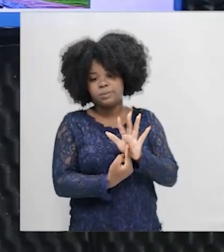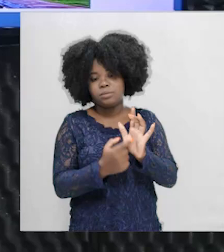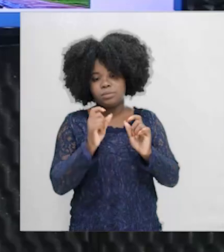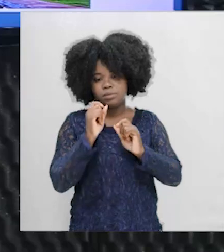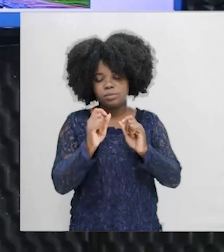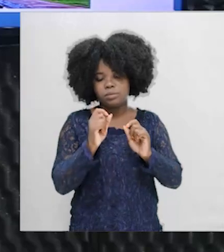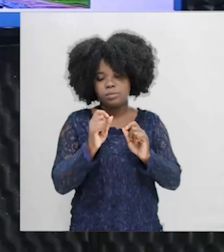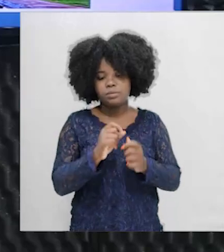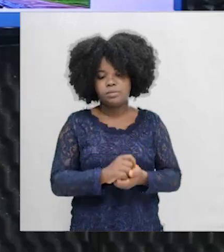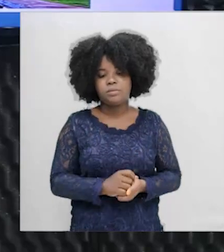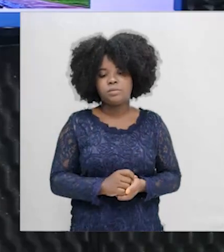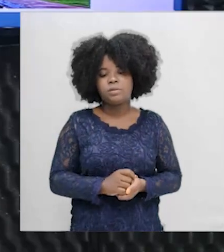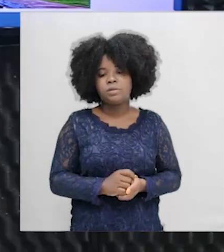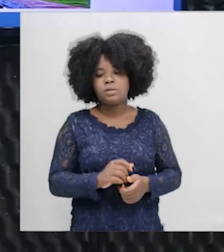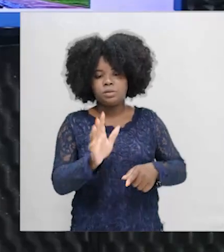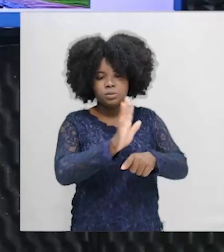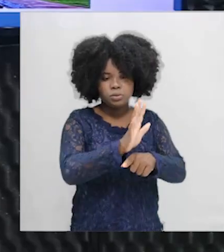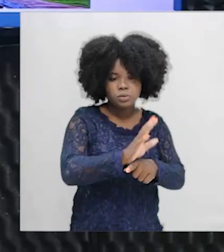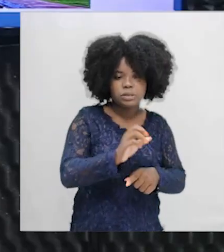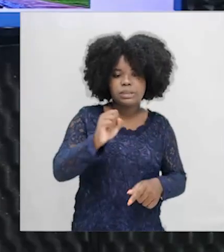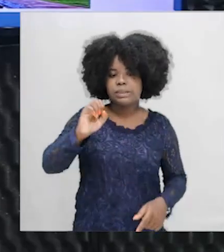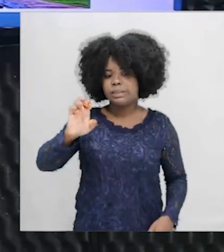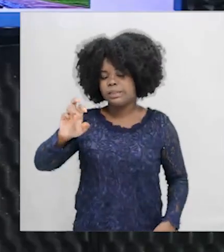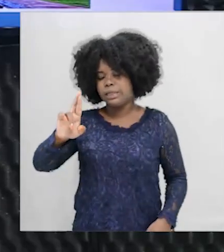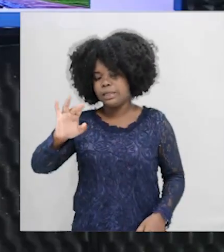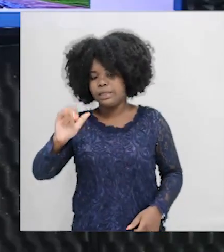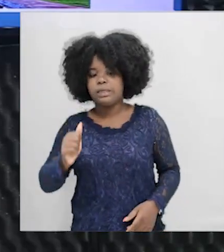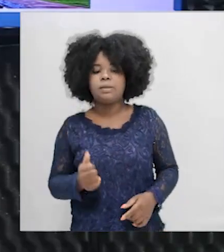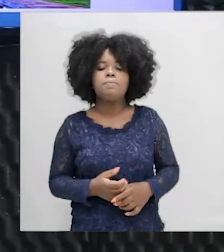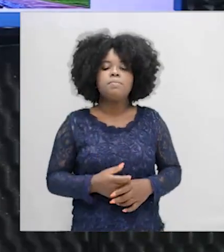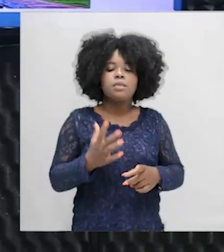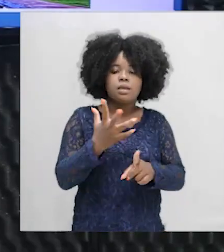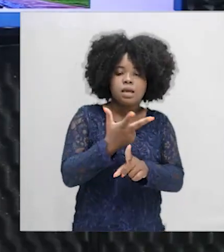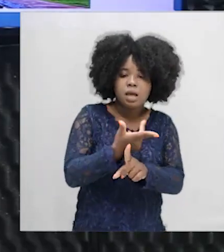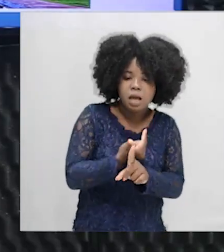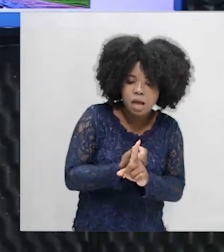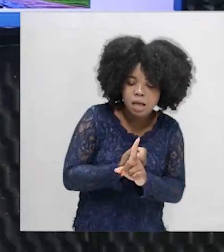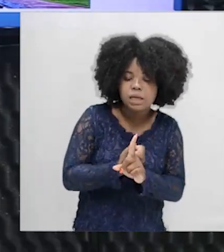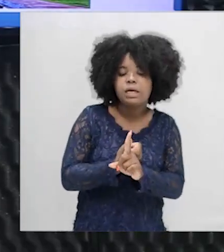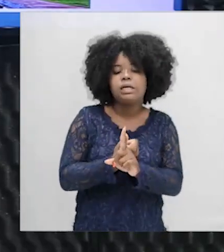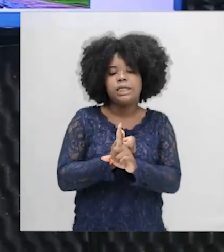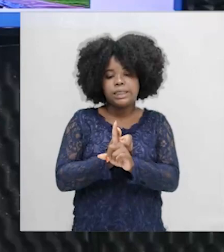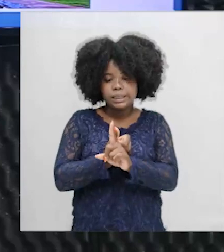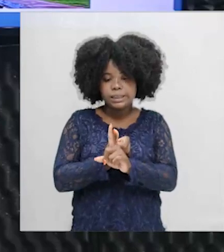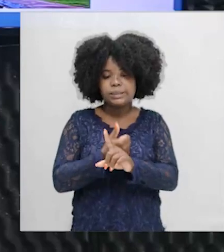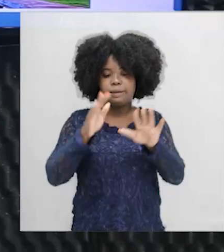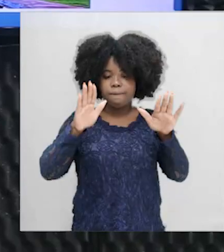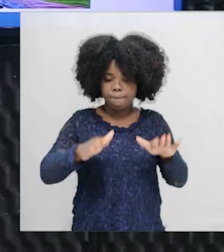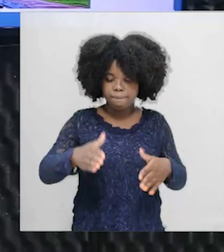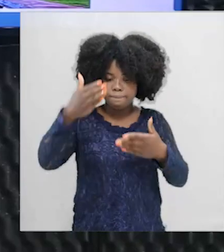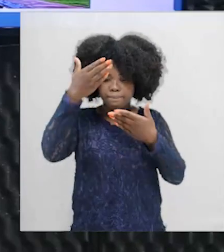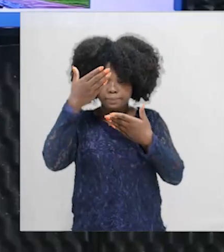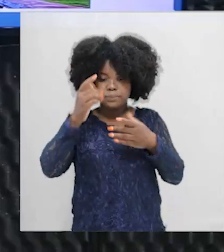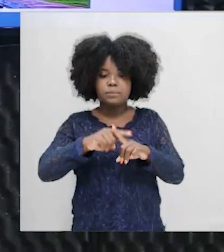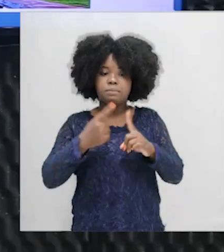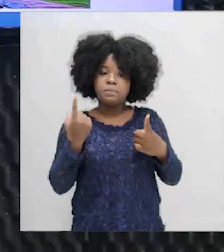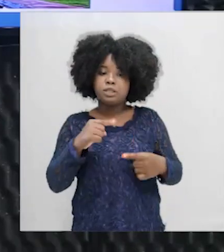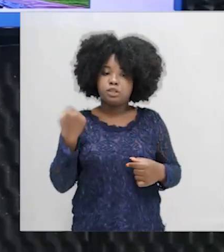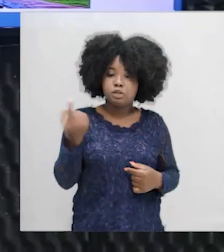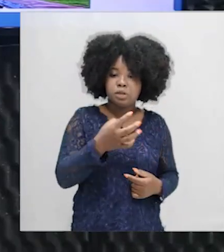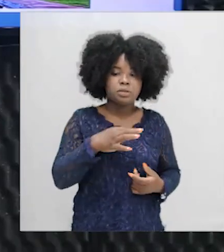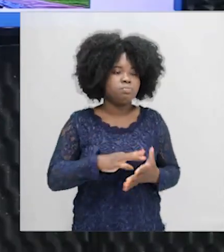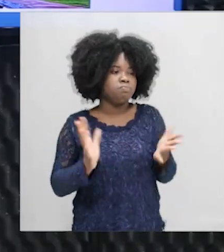mostrou ao longo de filmes e séries, a arte islâmica, a gente nem tinha se dado conta disso. Não é óbvio que o filme